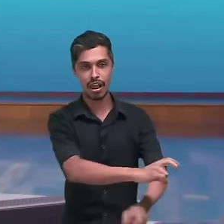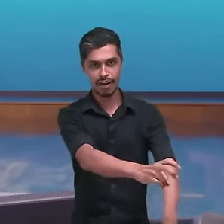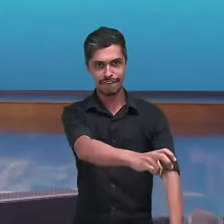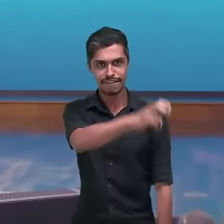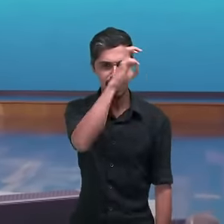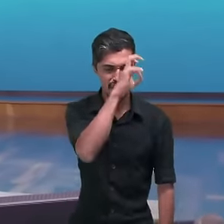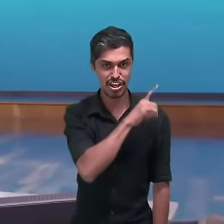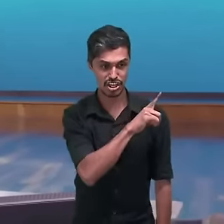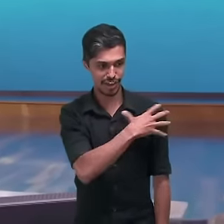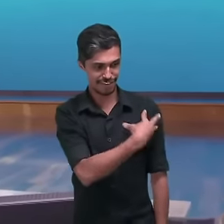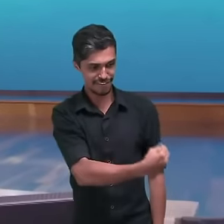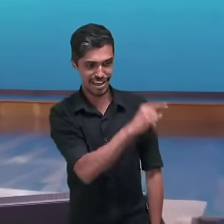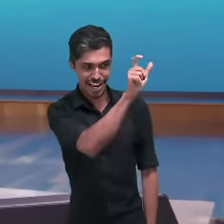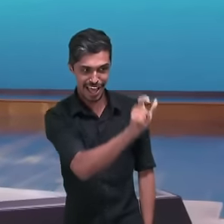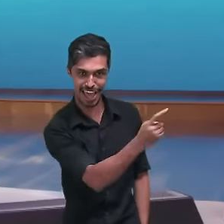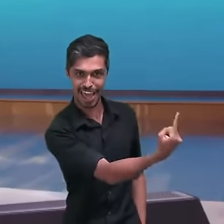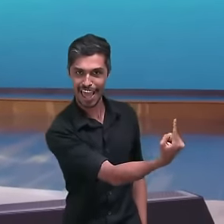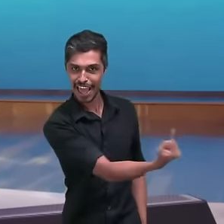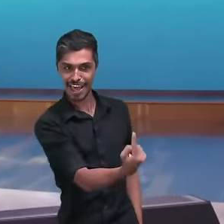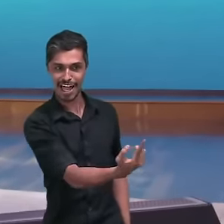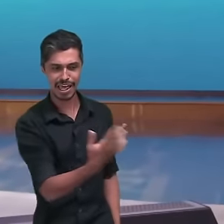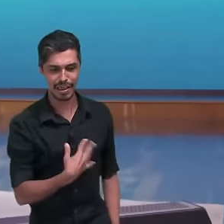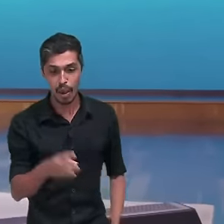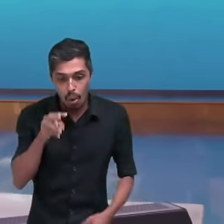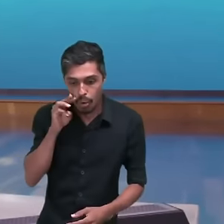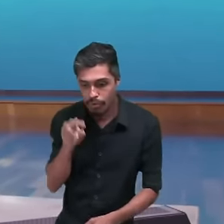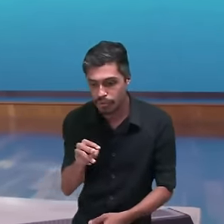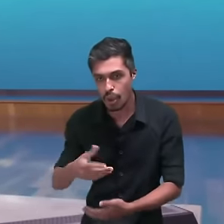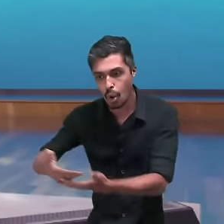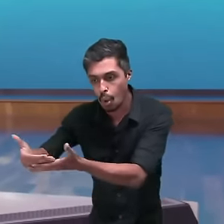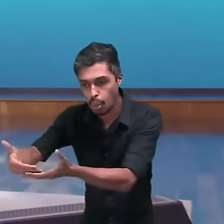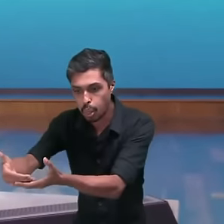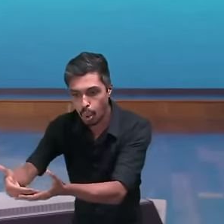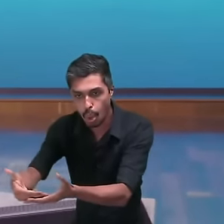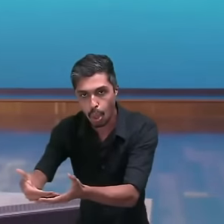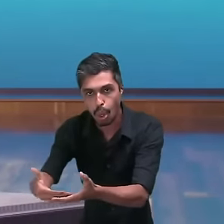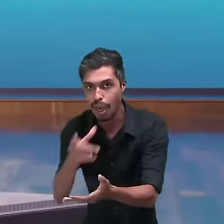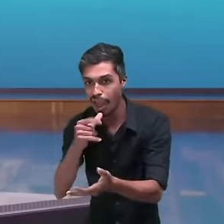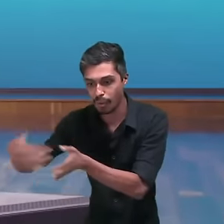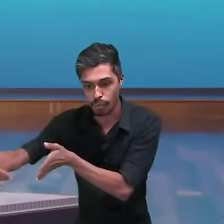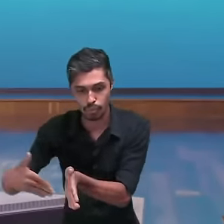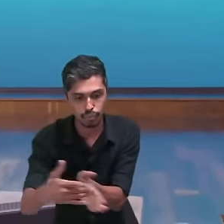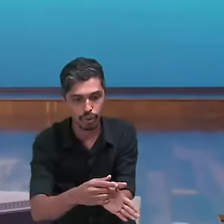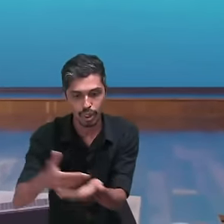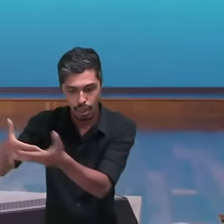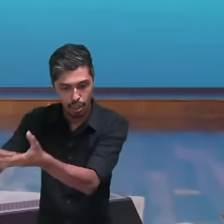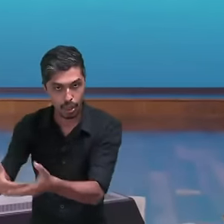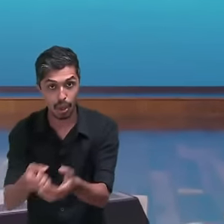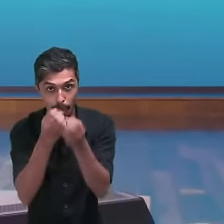La filha Faraón olhó la crianza. Ay, Jesús.